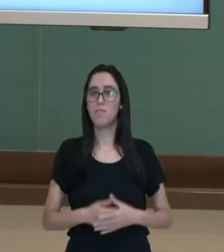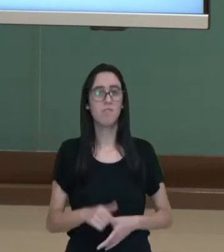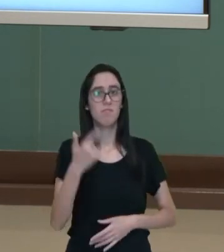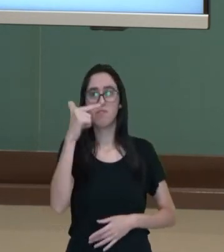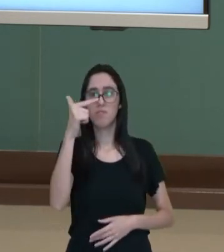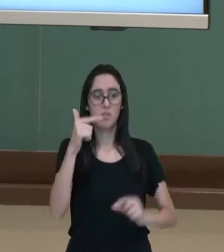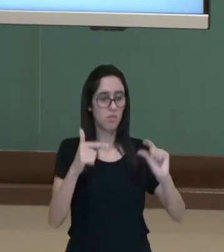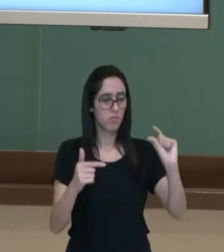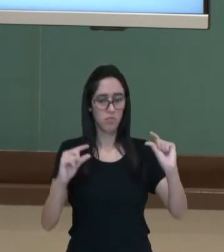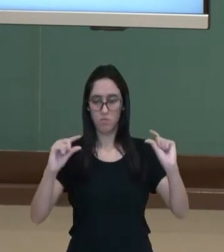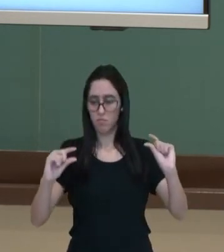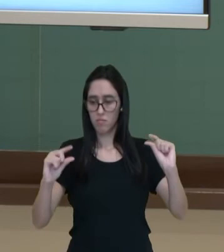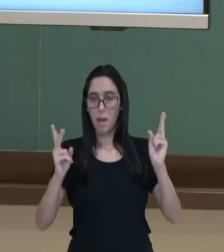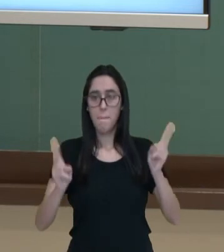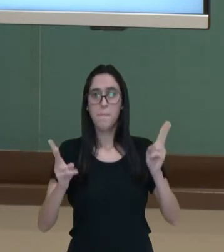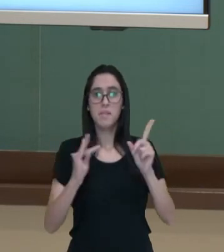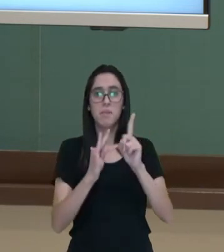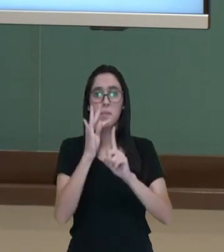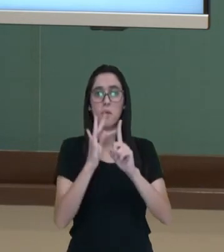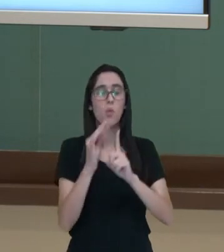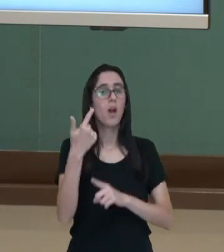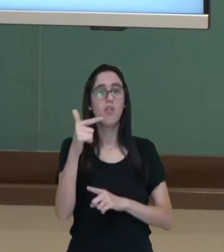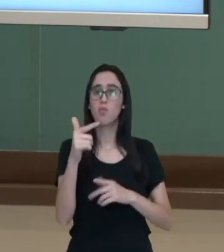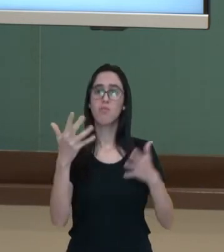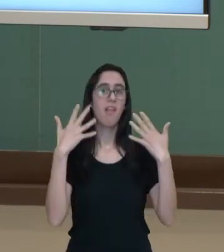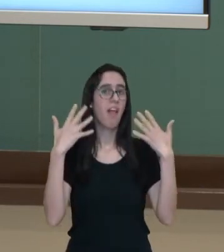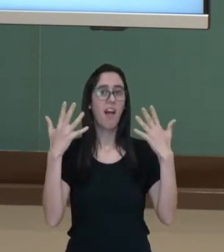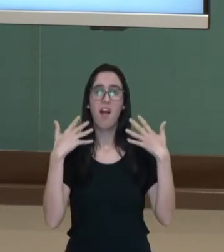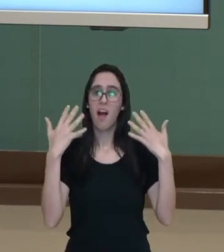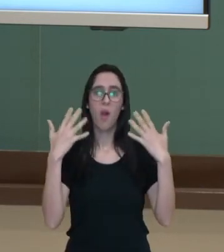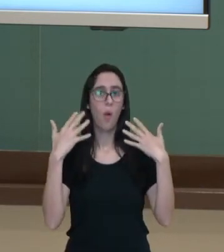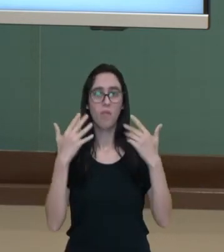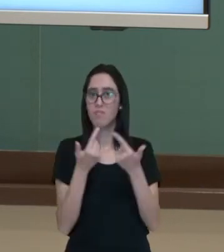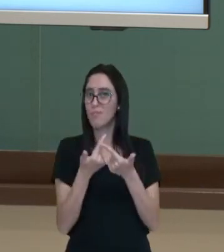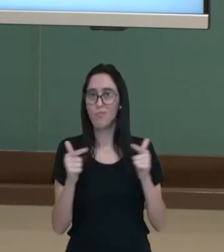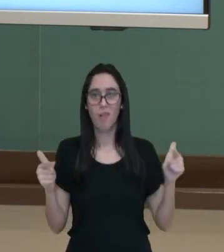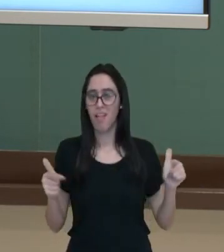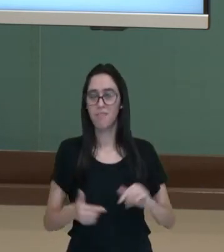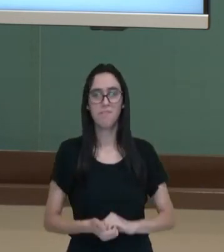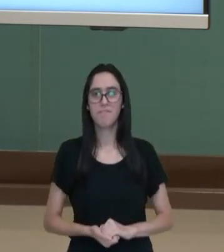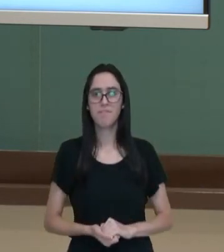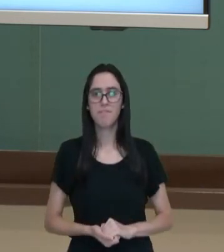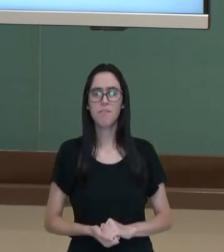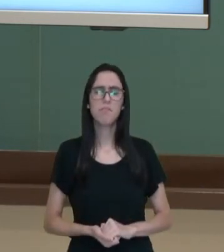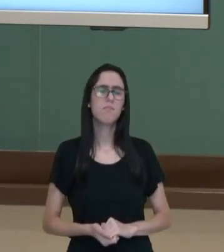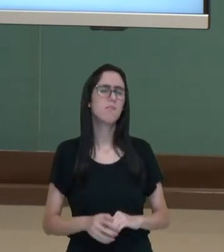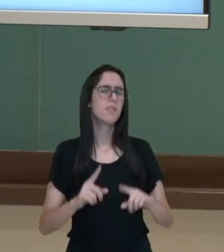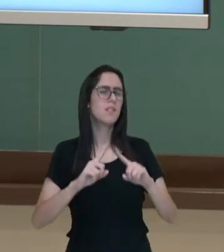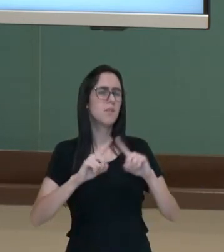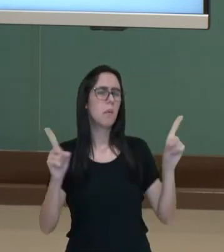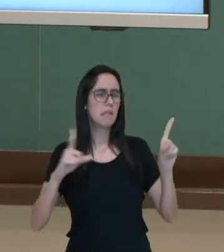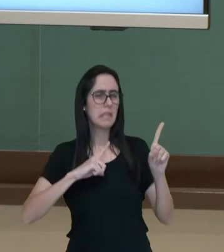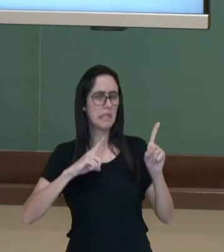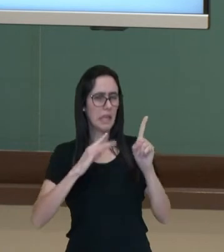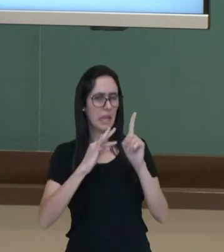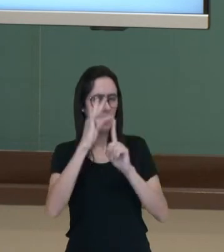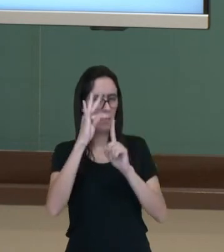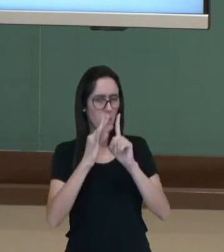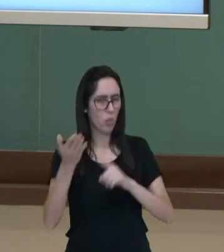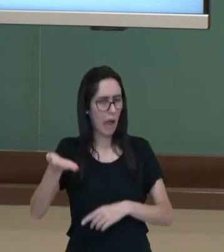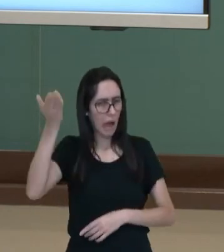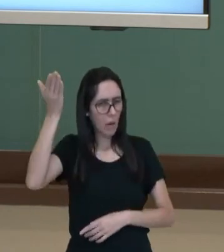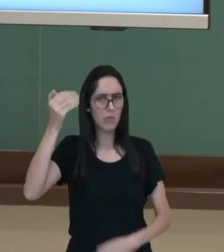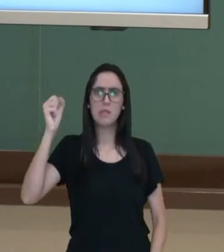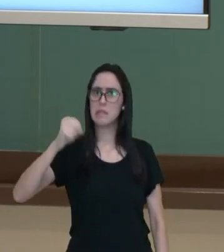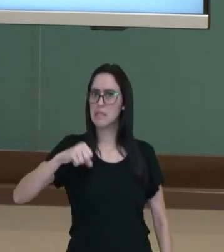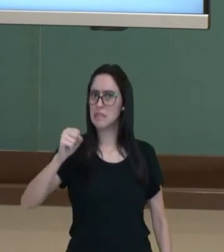corpos com a mesma temperatura não tem calor. Entre as brasas não tem calor. Agora, tem temperatura elevada? É óbvio